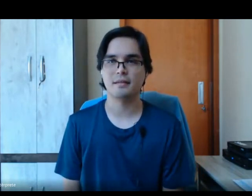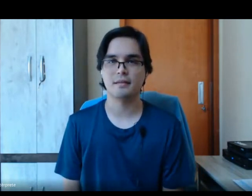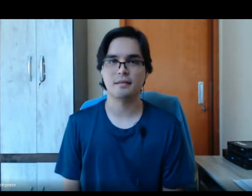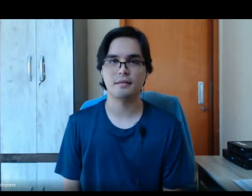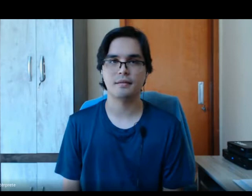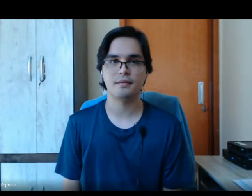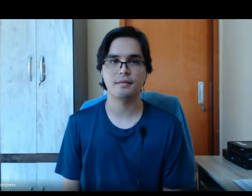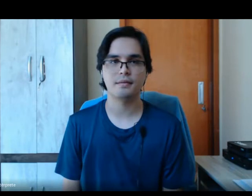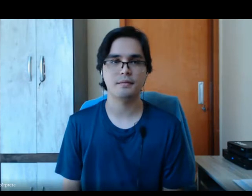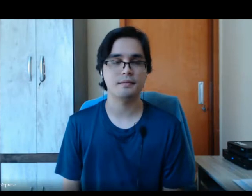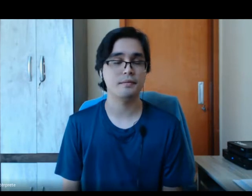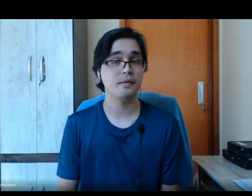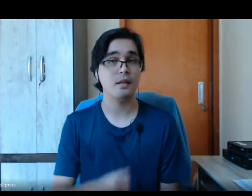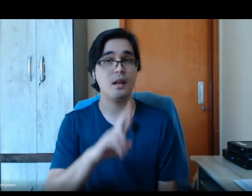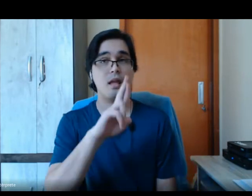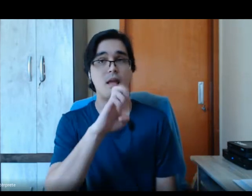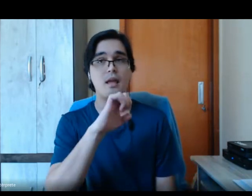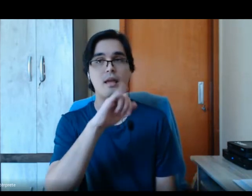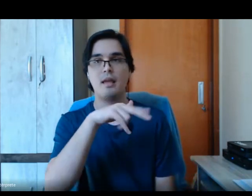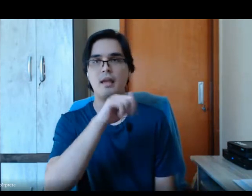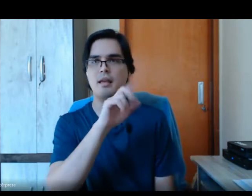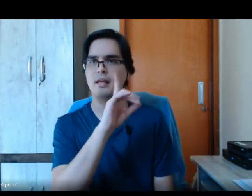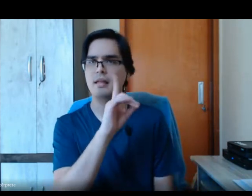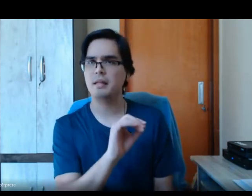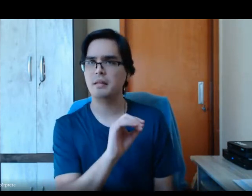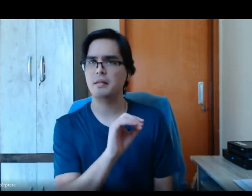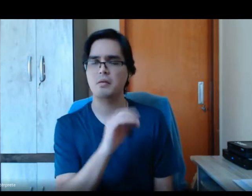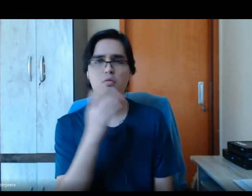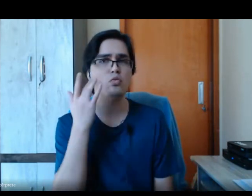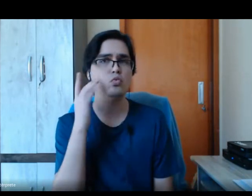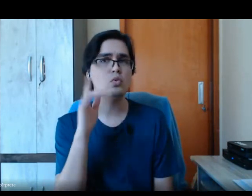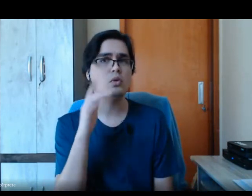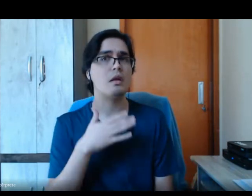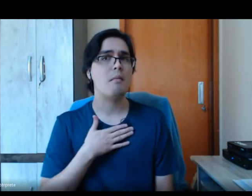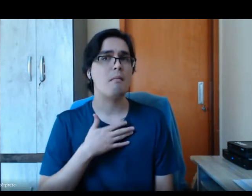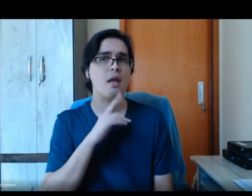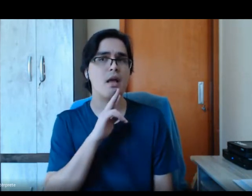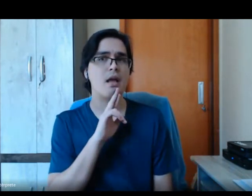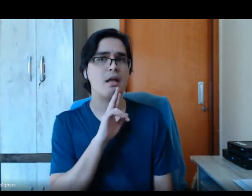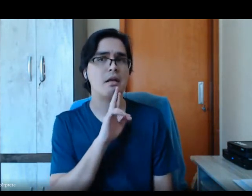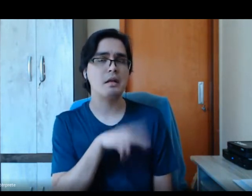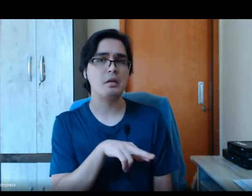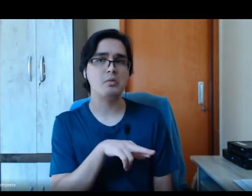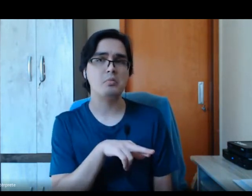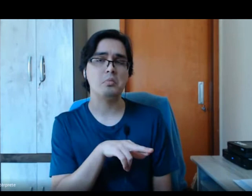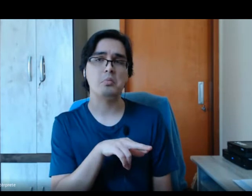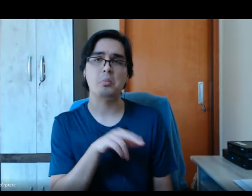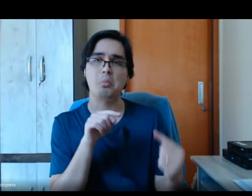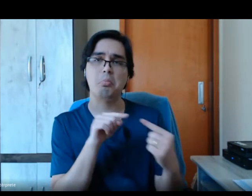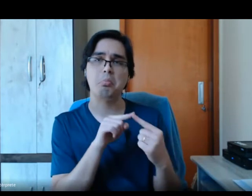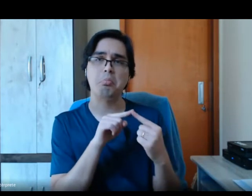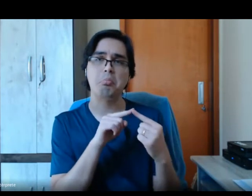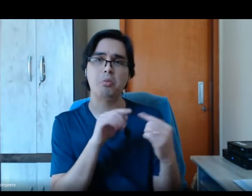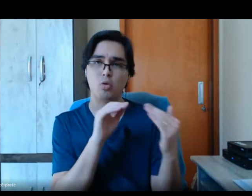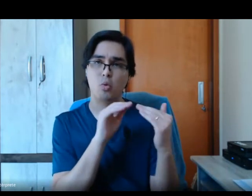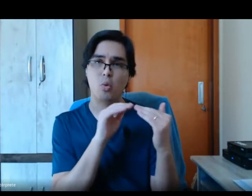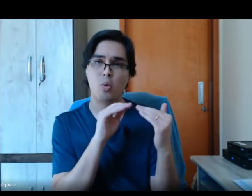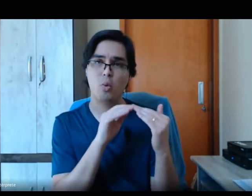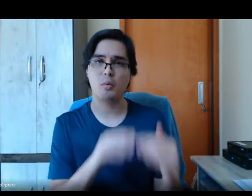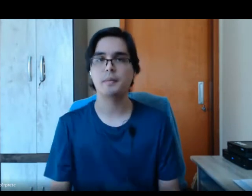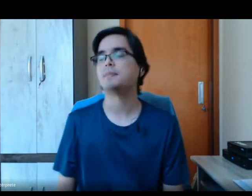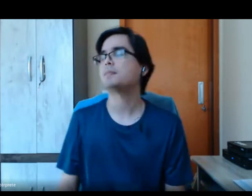de presença em tempo real. E a gente vai ter que esperar muito mais dele, um retorno, um feedback, muito mais dedicação, muito melhor